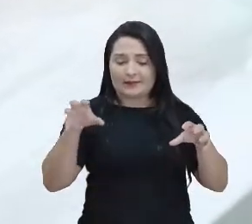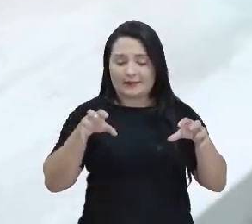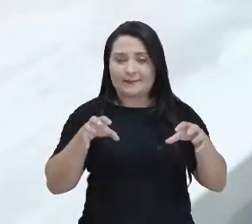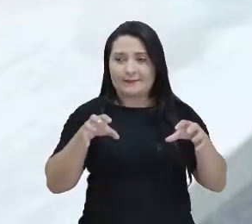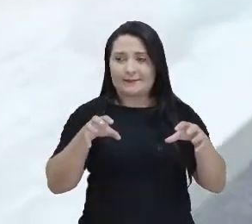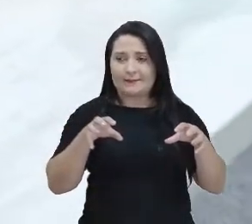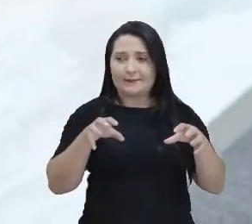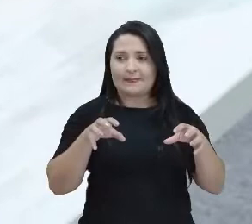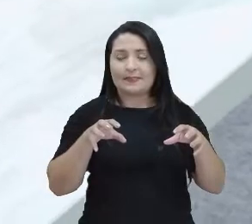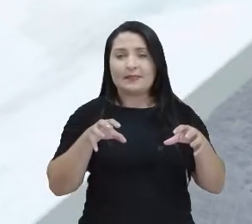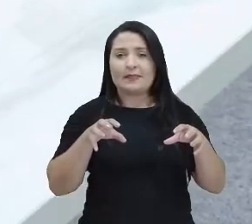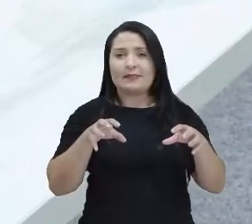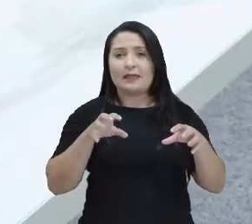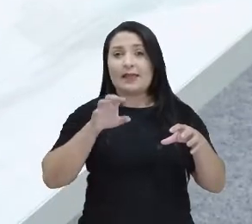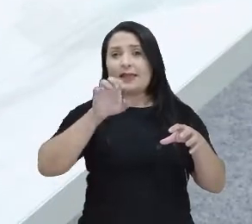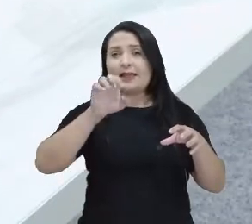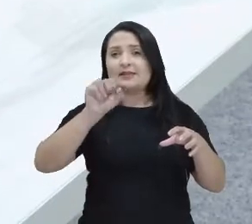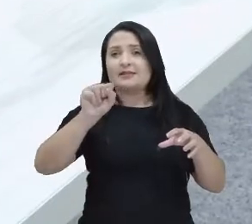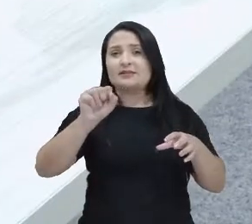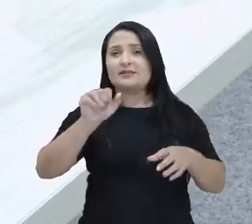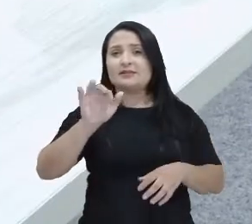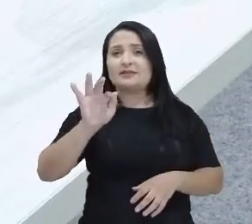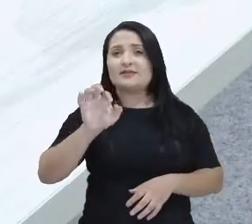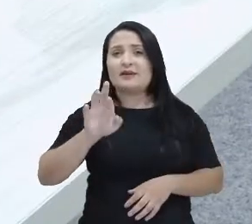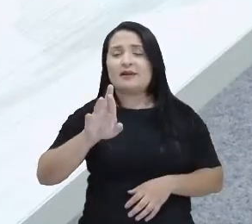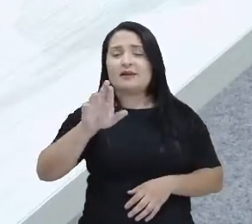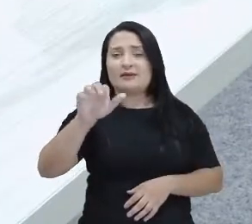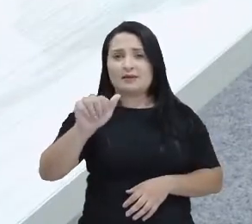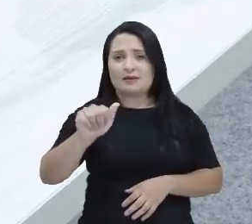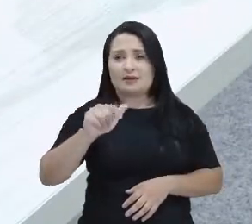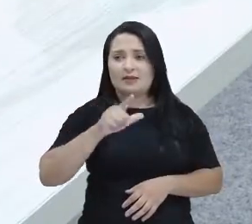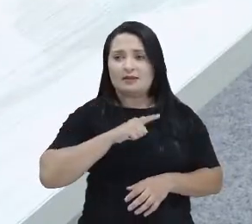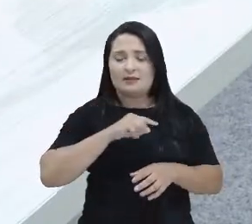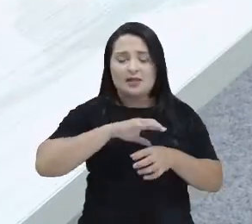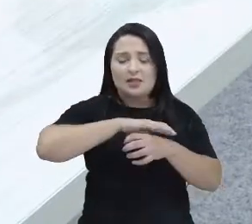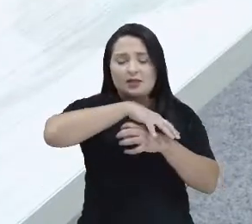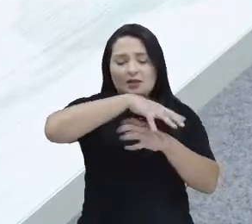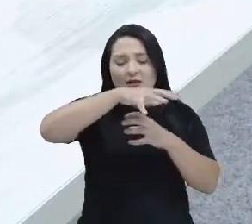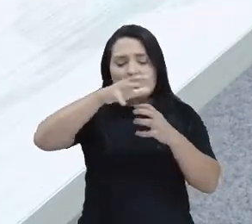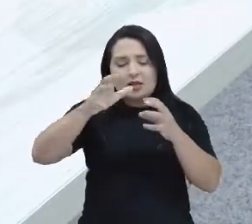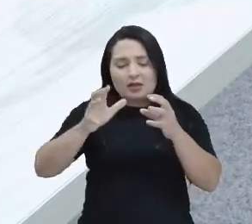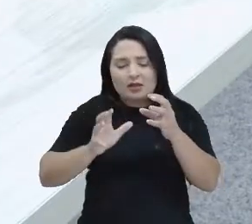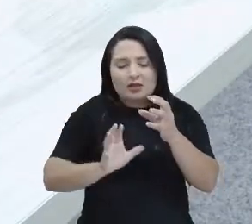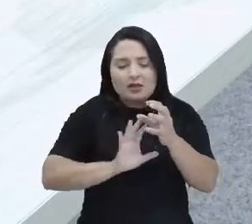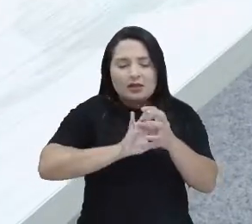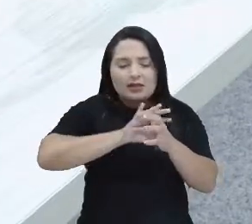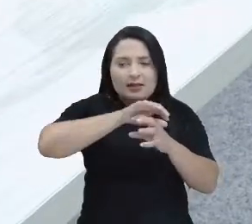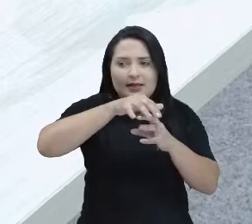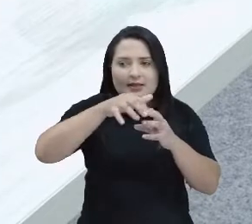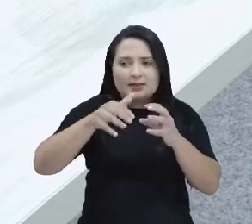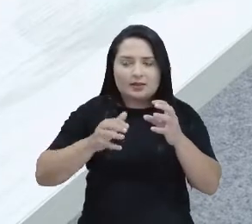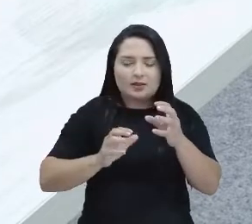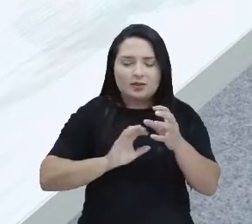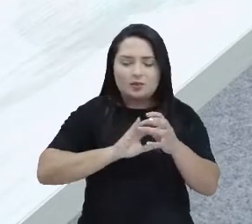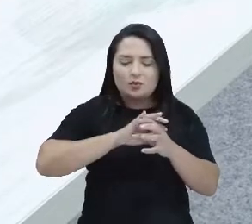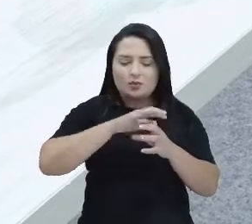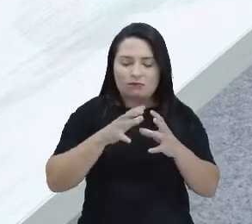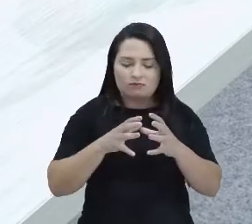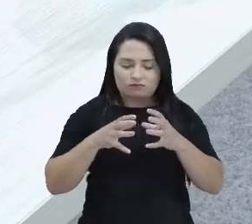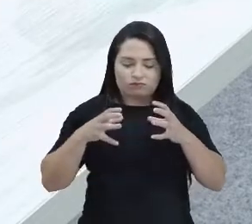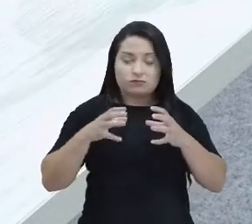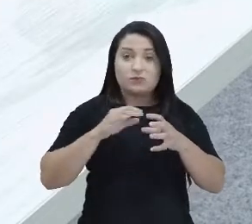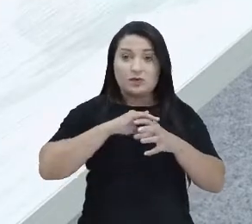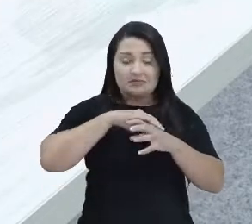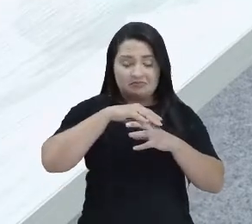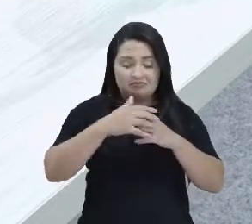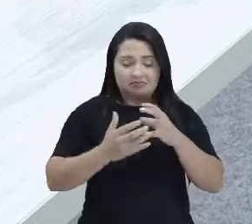aí em casa, a esfera tem o corpo todo redondinho, ó, todo volumoso, estão vendo